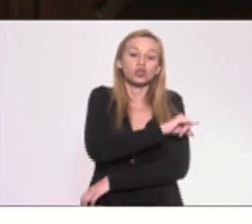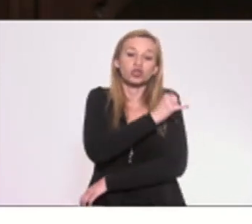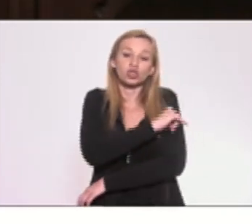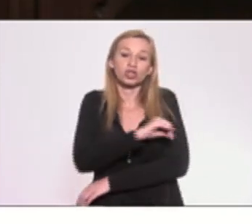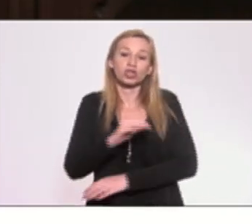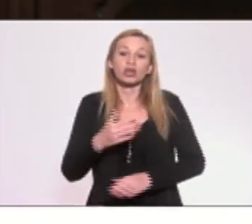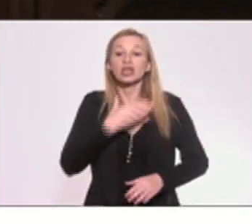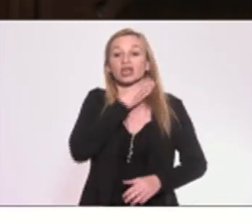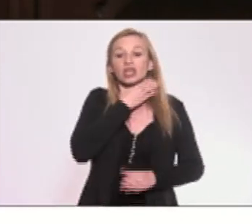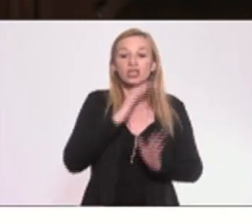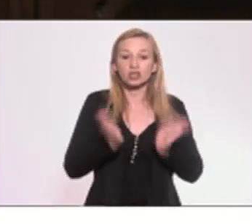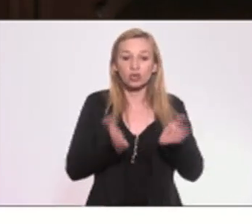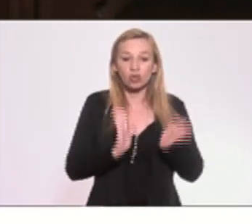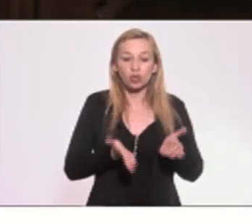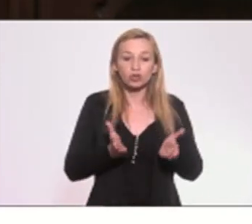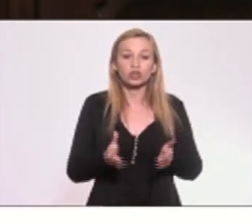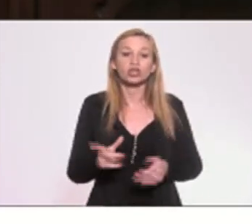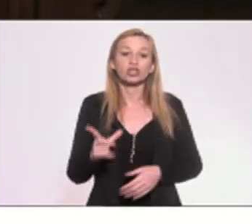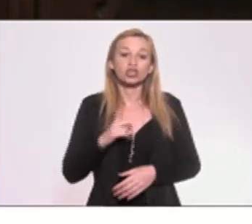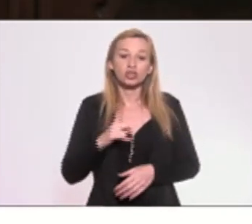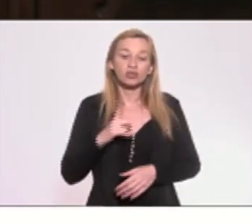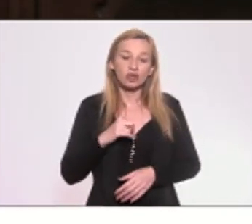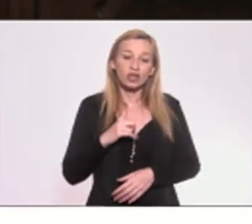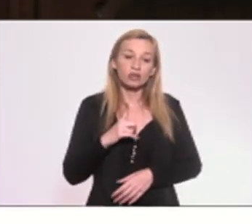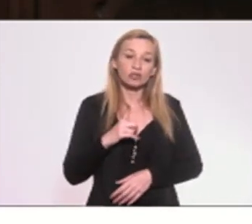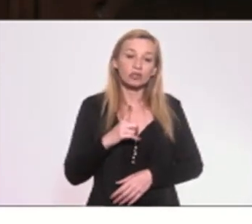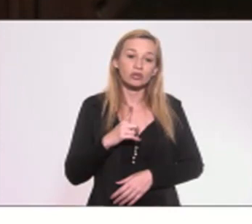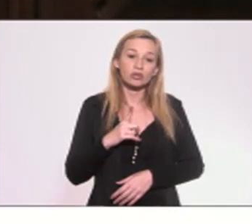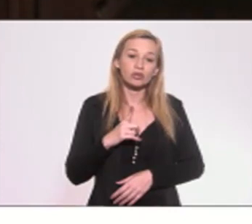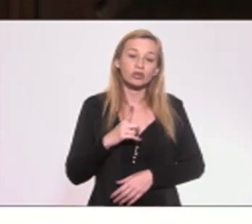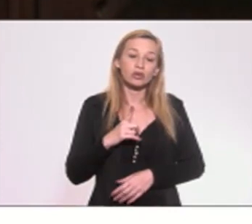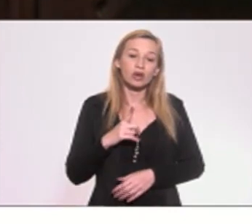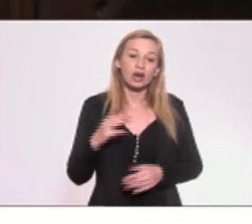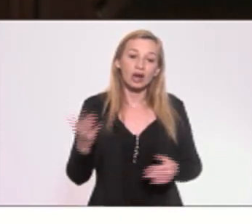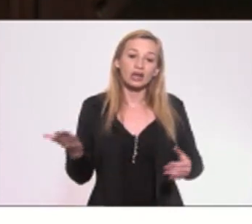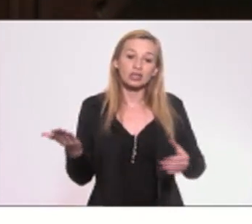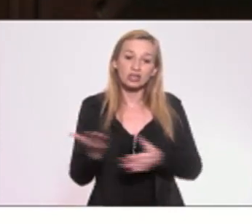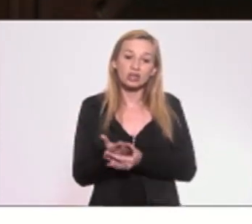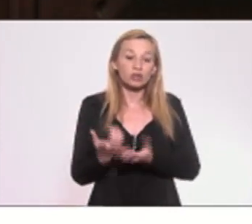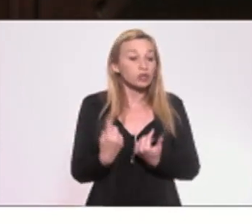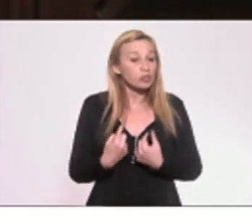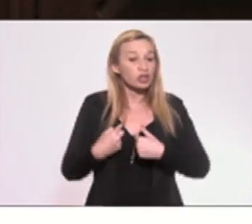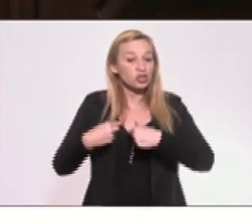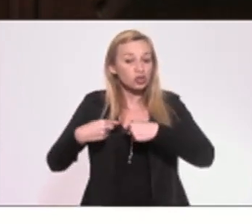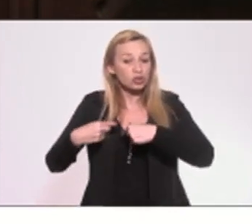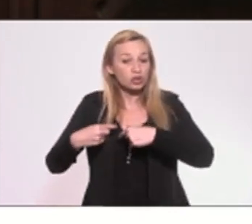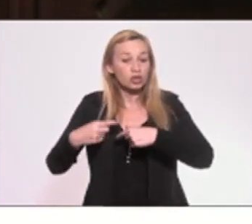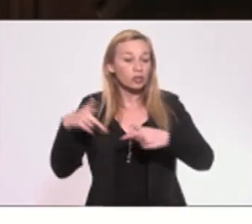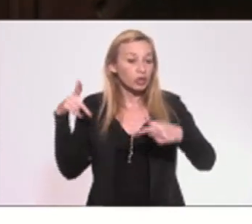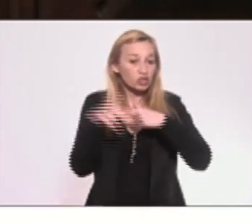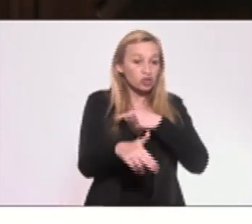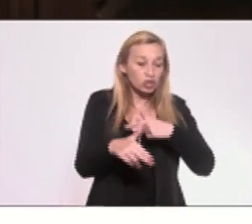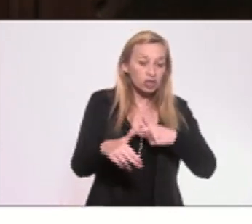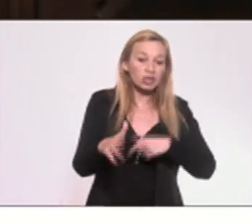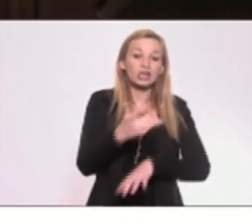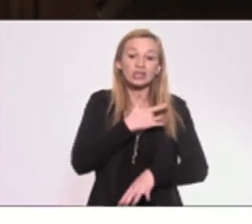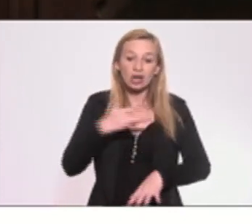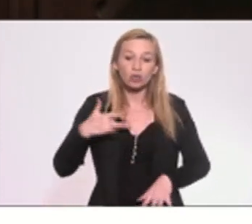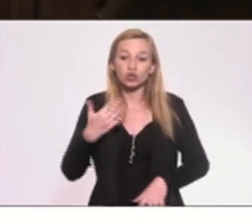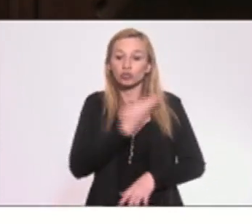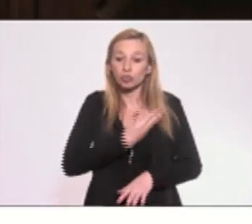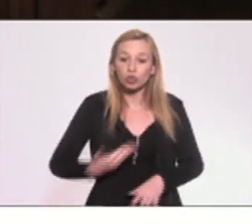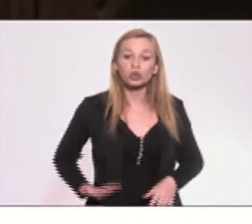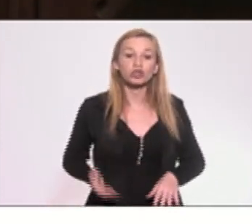hoje. A gente teve concretamente ações que prejudicaram a saúde pública do Estado do Rio de Janeiro,